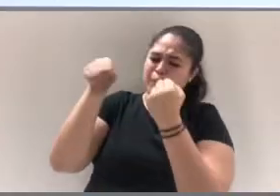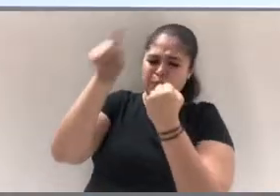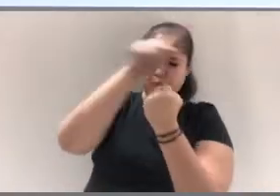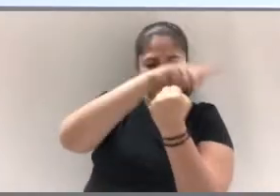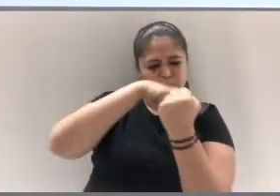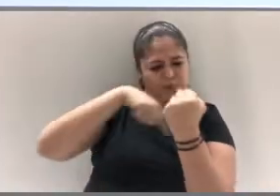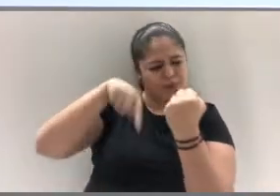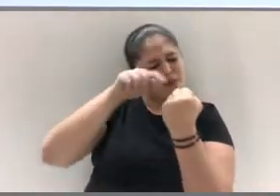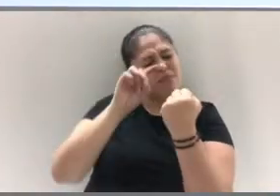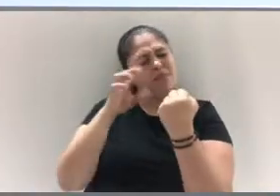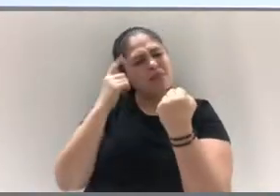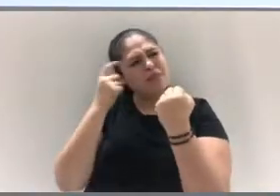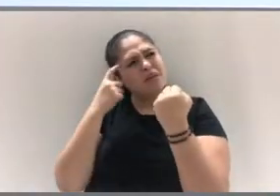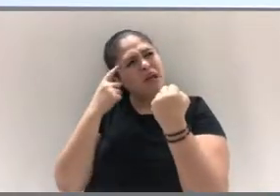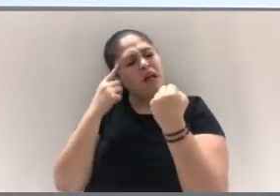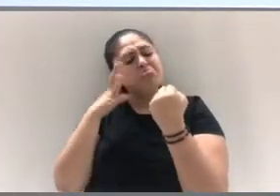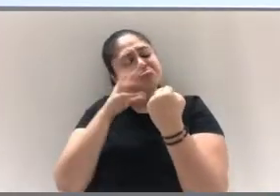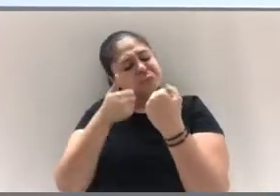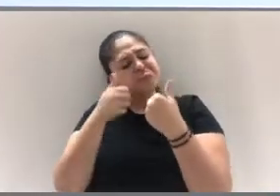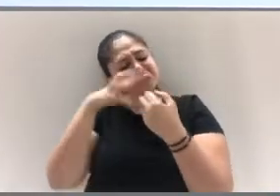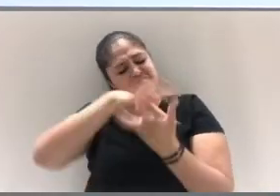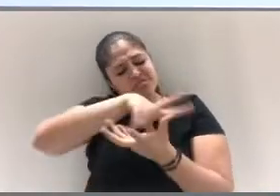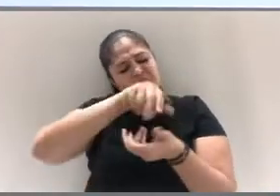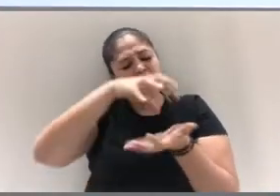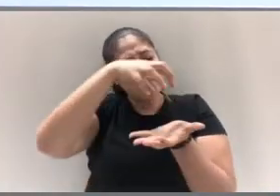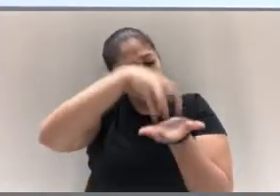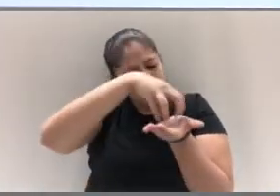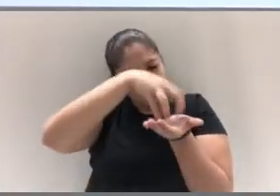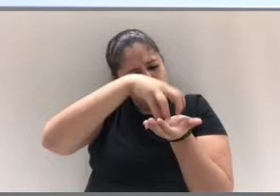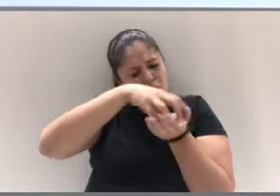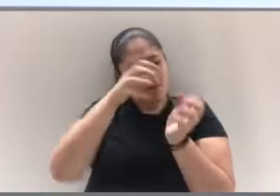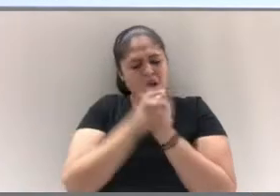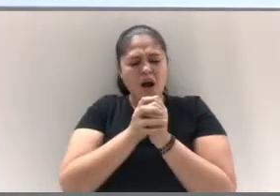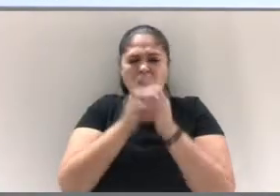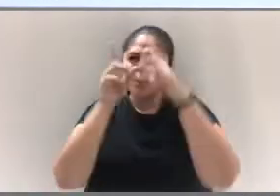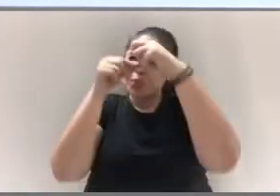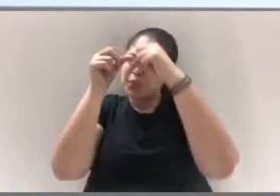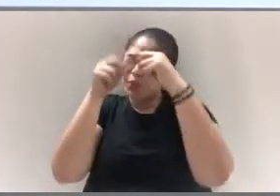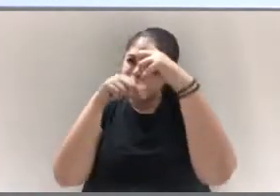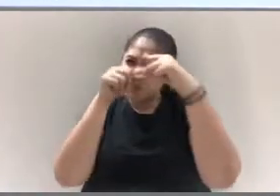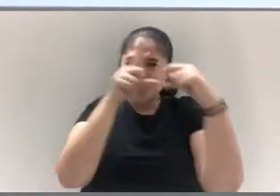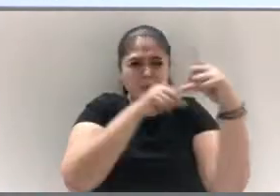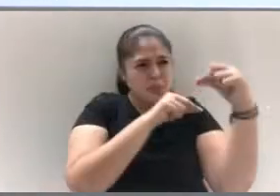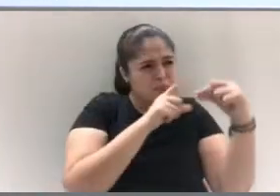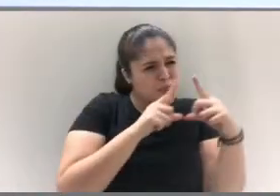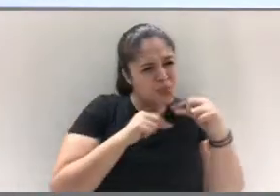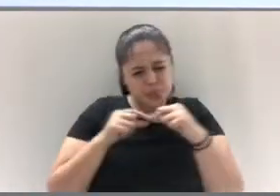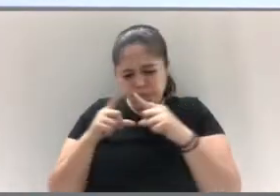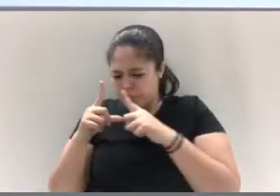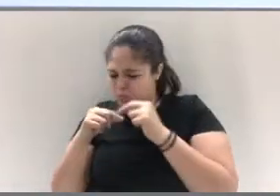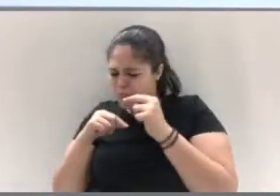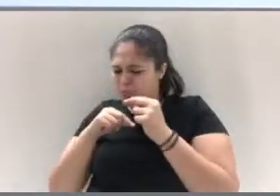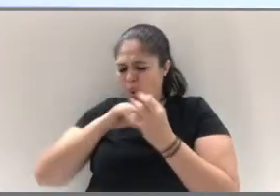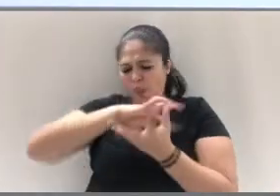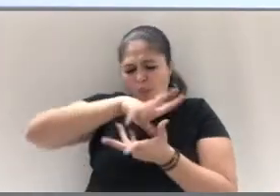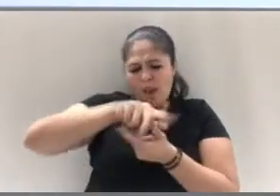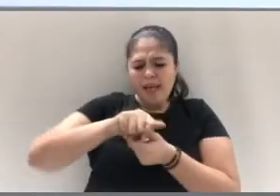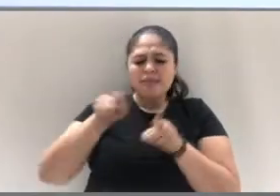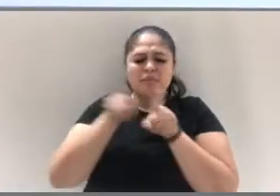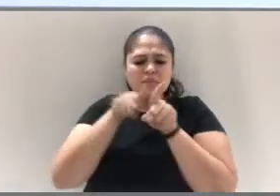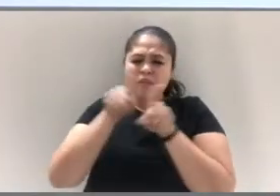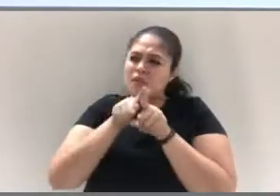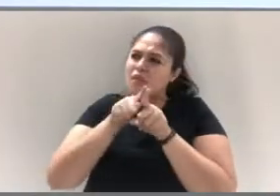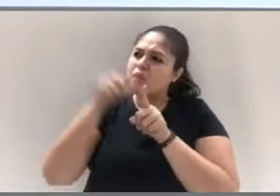Solar. E era isso que se pensava, que a Terra estava parada no centro, as estrelas e os demais planetas, assim juntamente